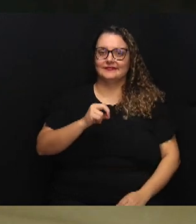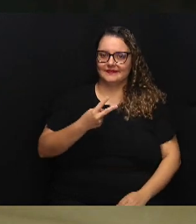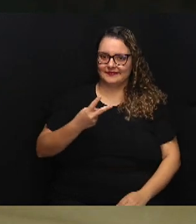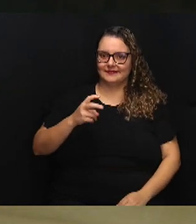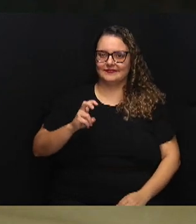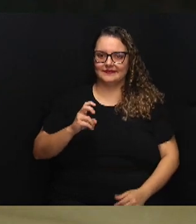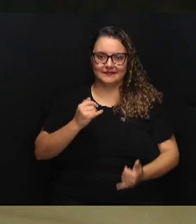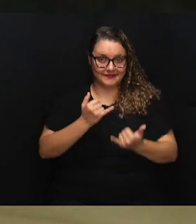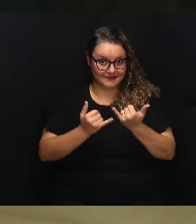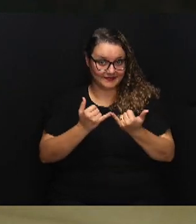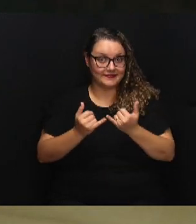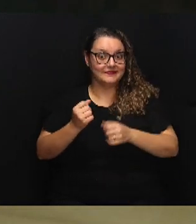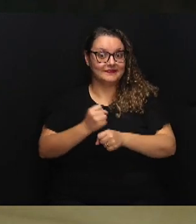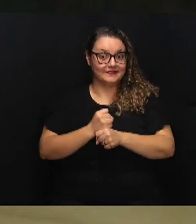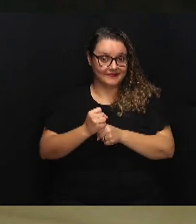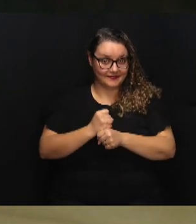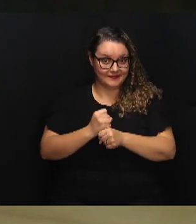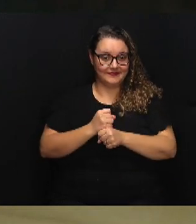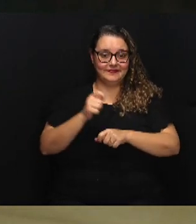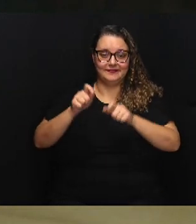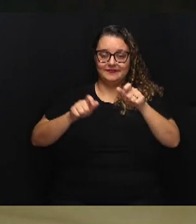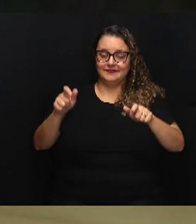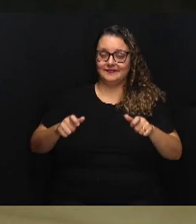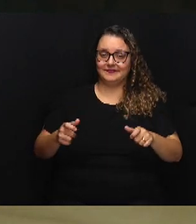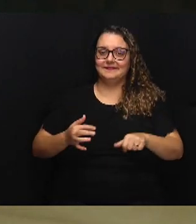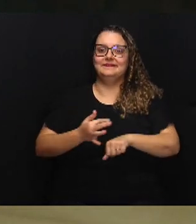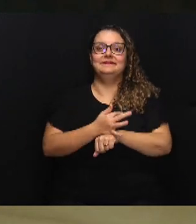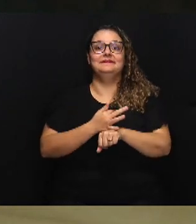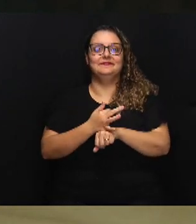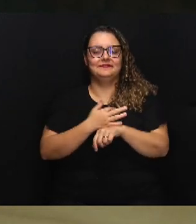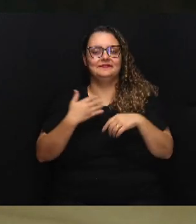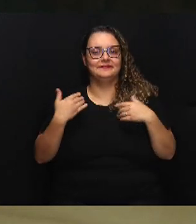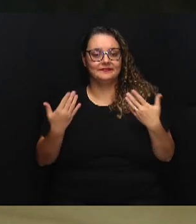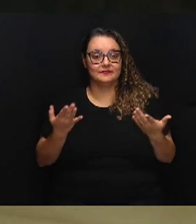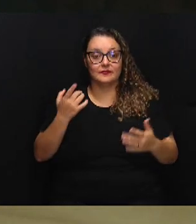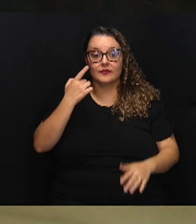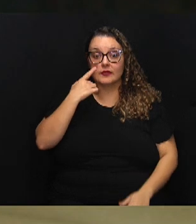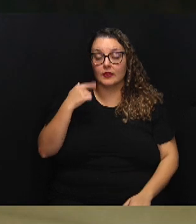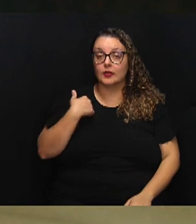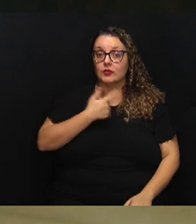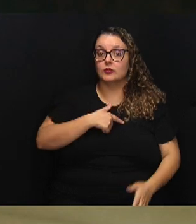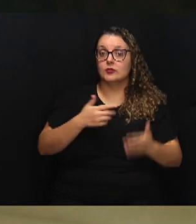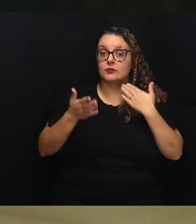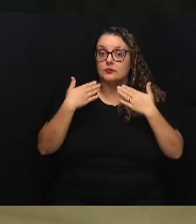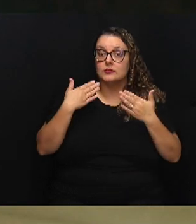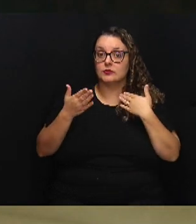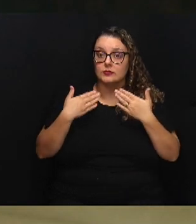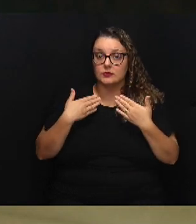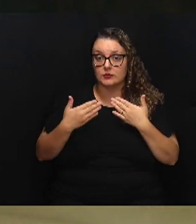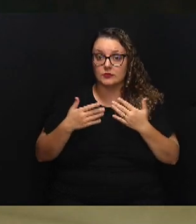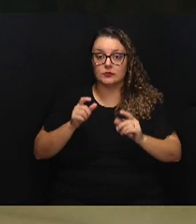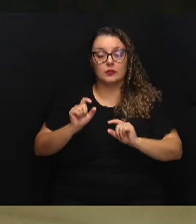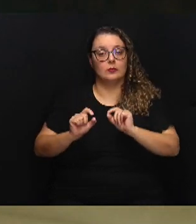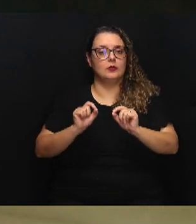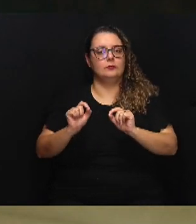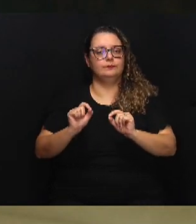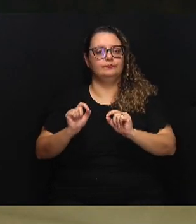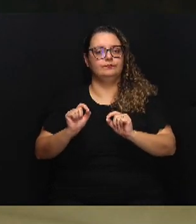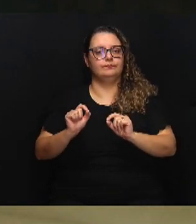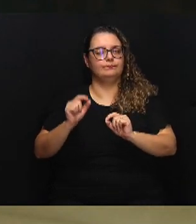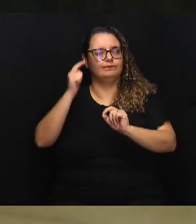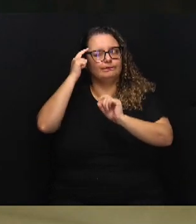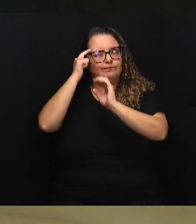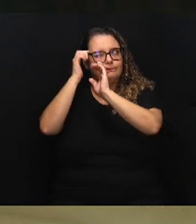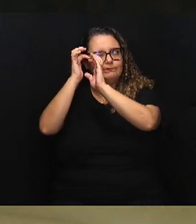na metade do ano e a galera está de férias. E olha, hoje nós vamos falar sobre um dilema que está na cabeça